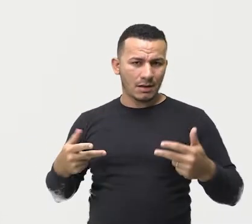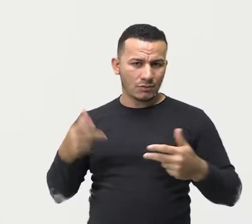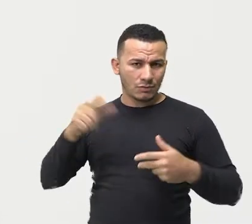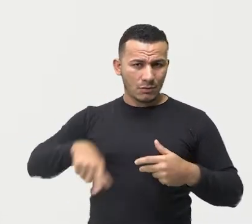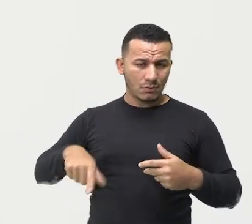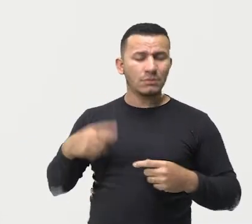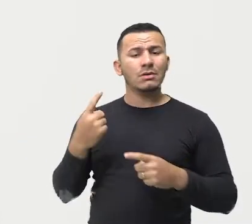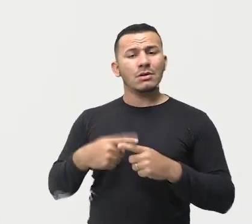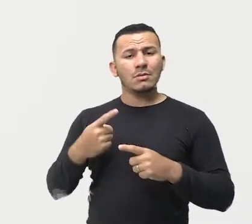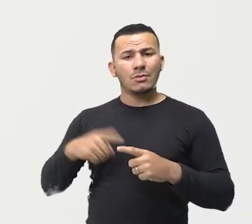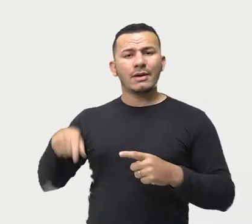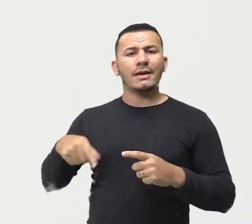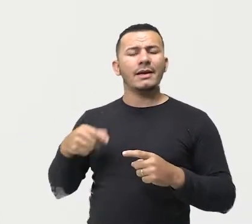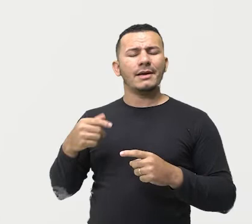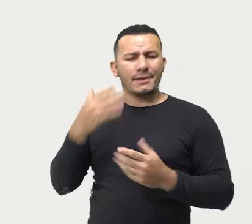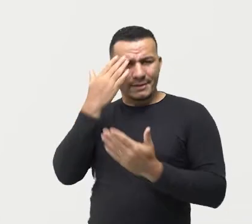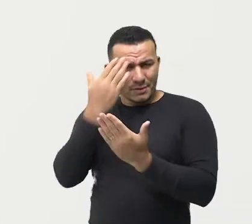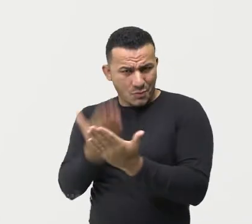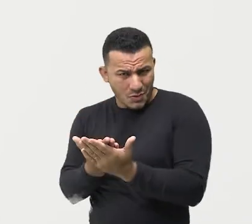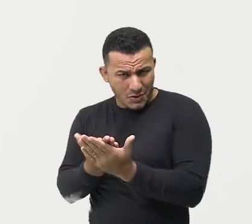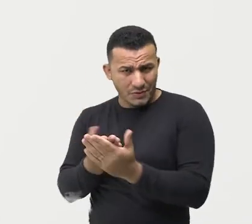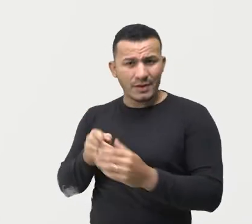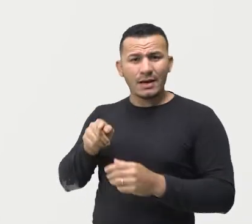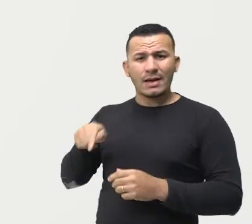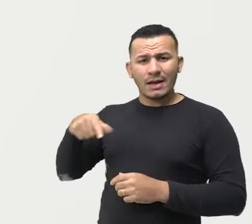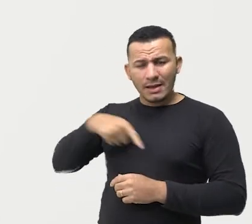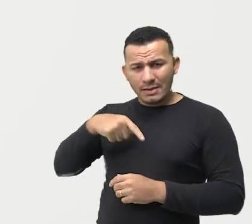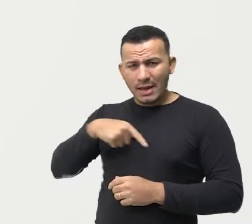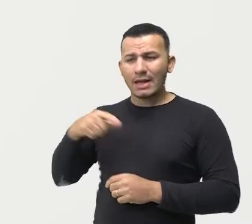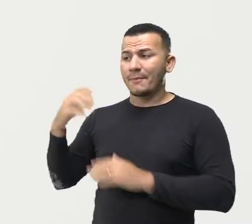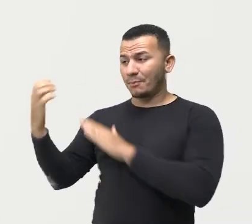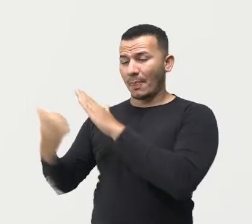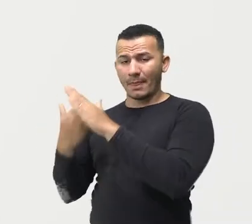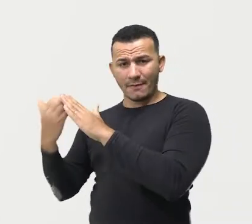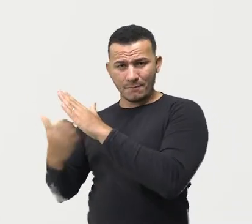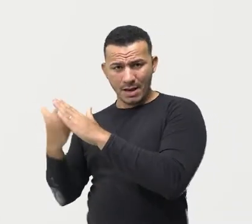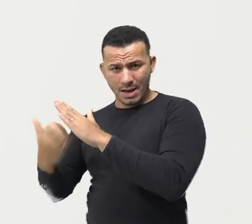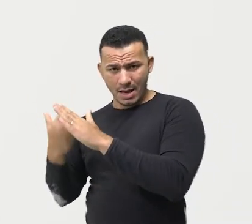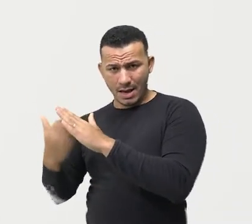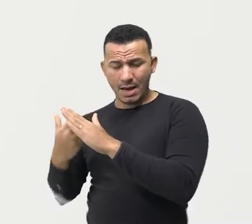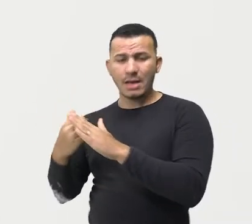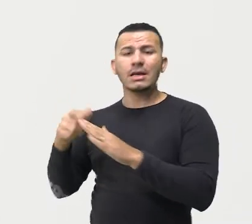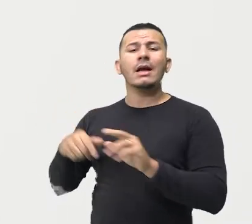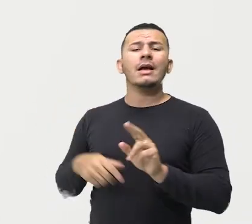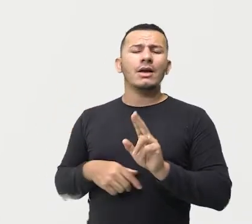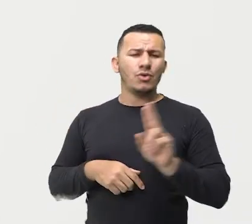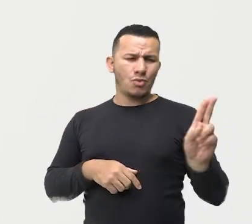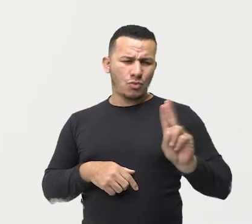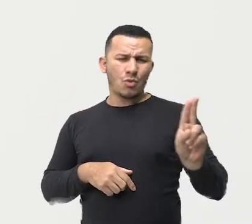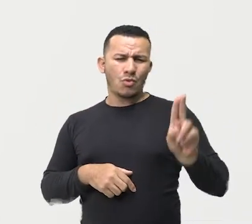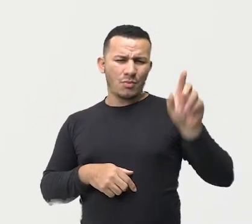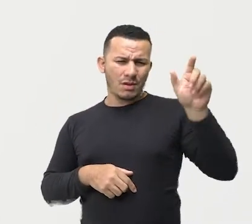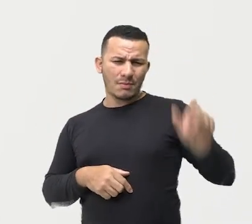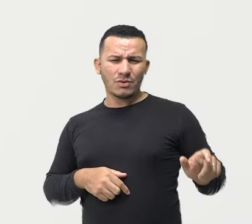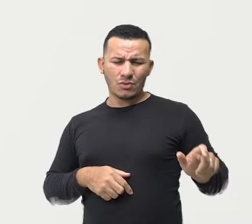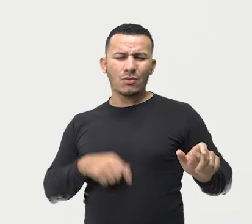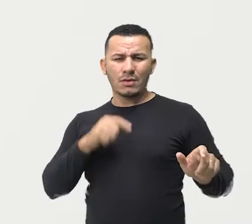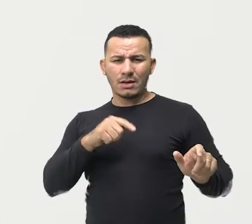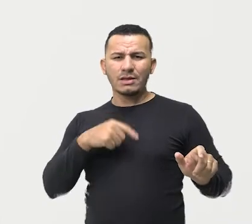no quesito confiança a relação entre nossa empresa e a XX sofreu um